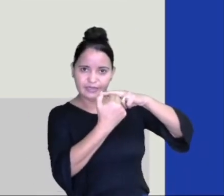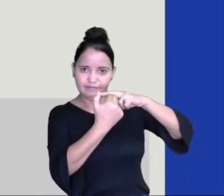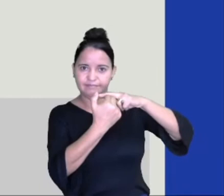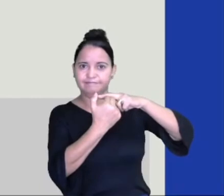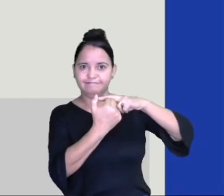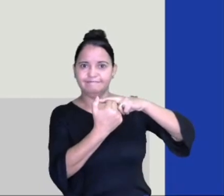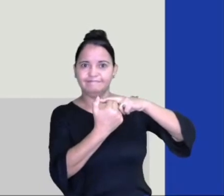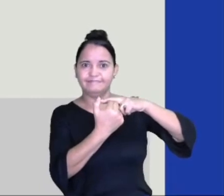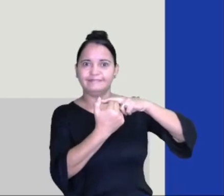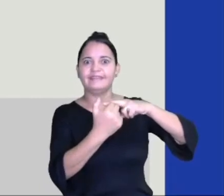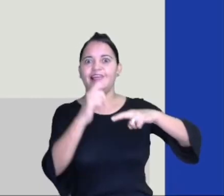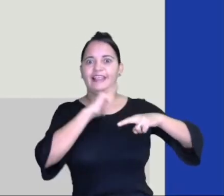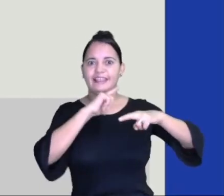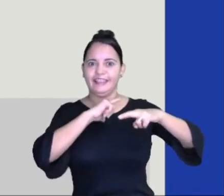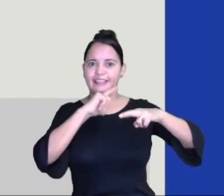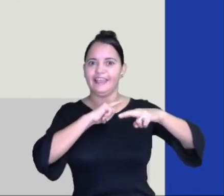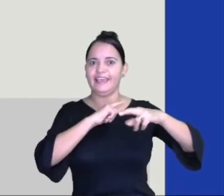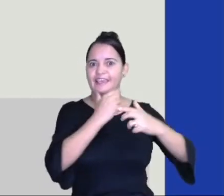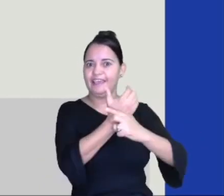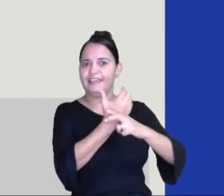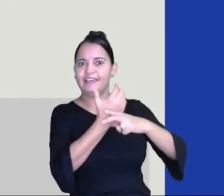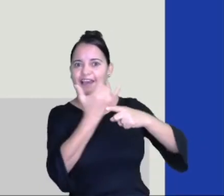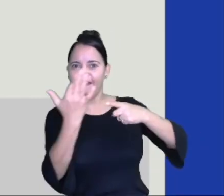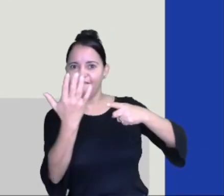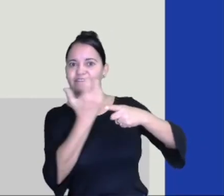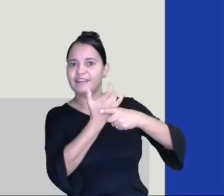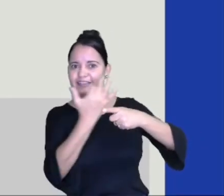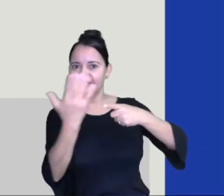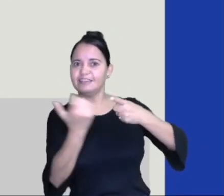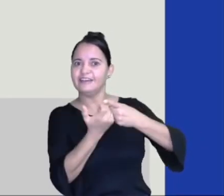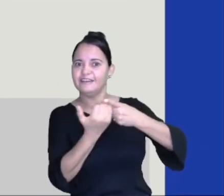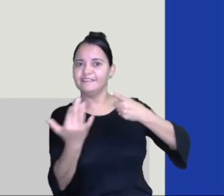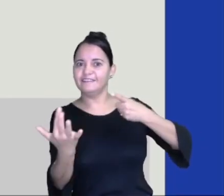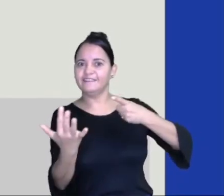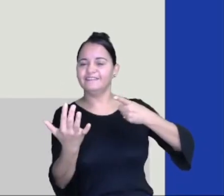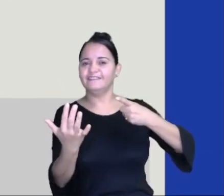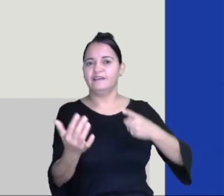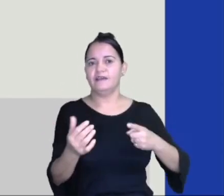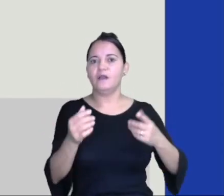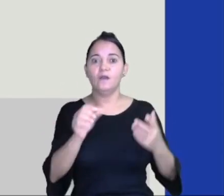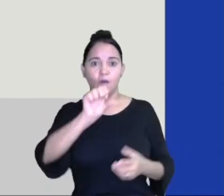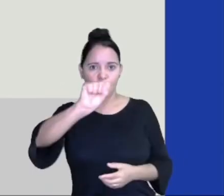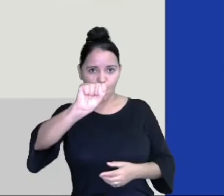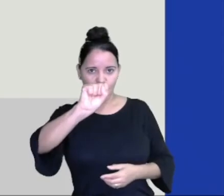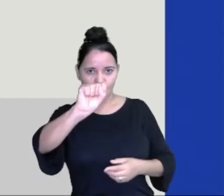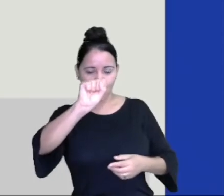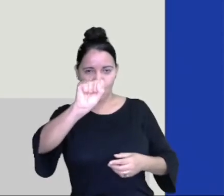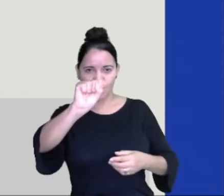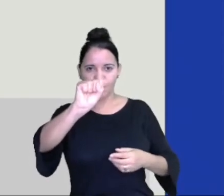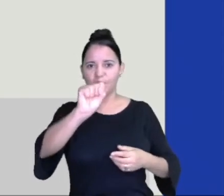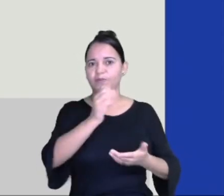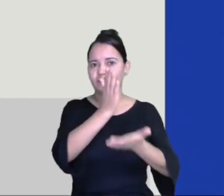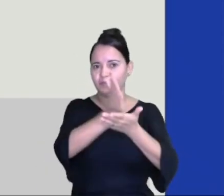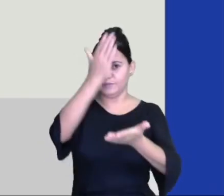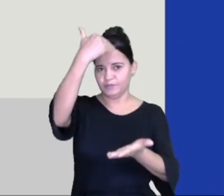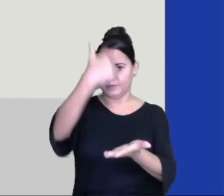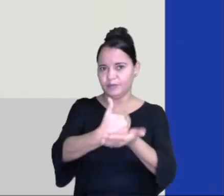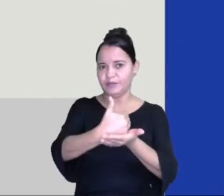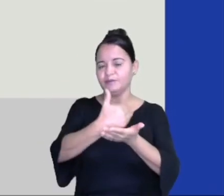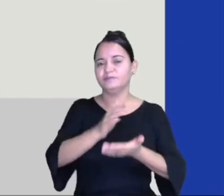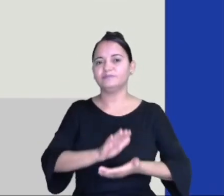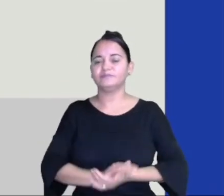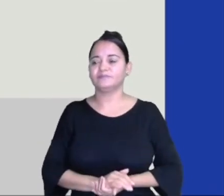quê? A parte fracionada, né, repartida em 8 pedaços, mas que está